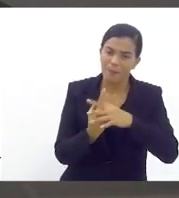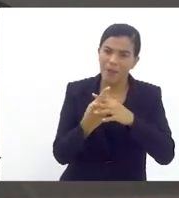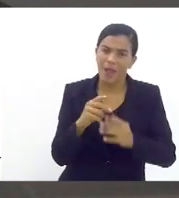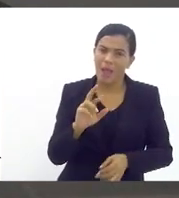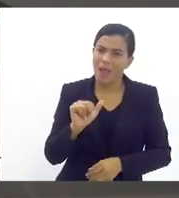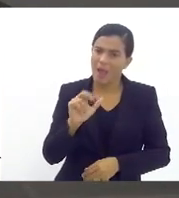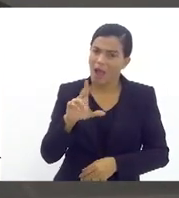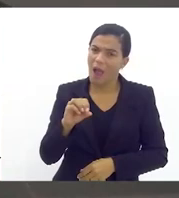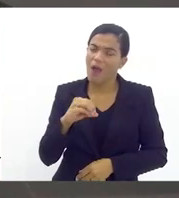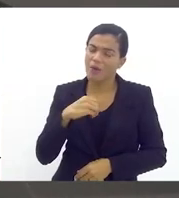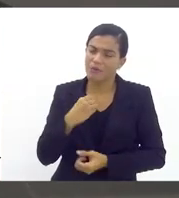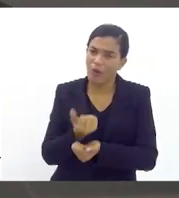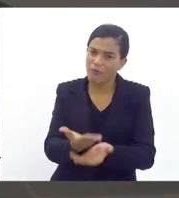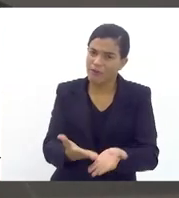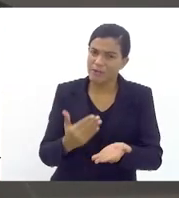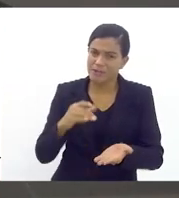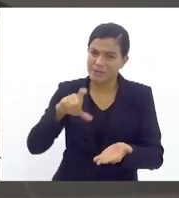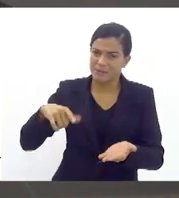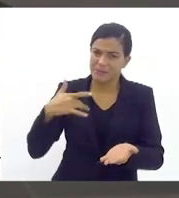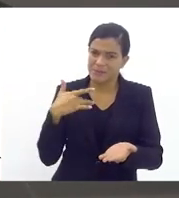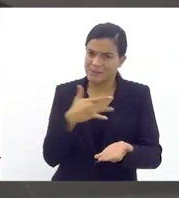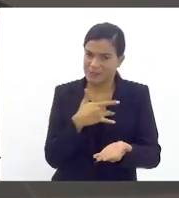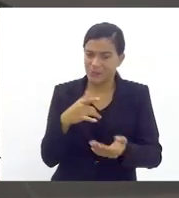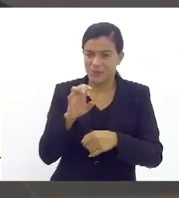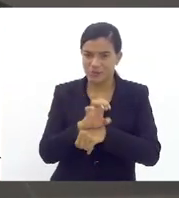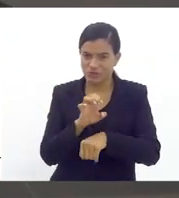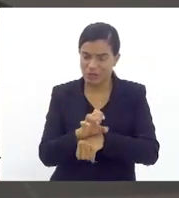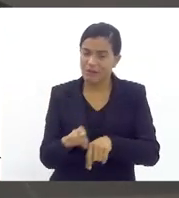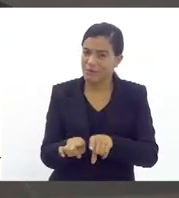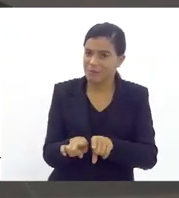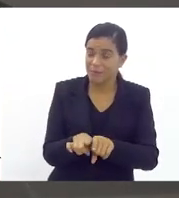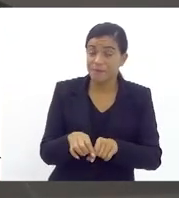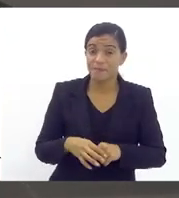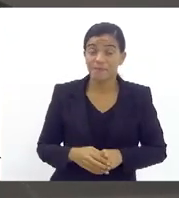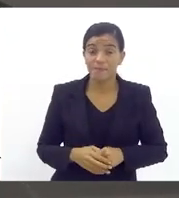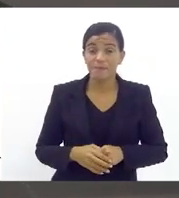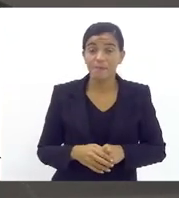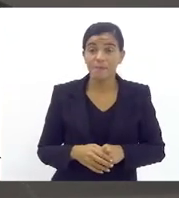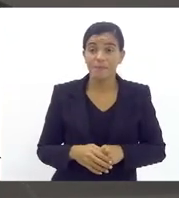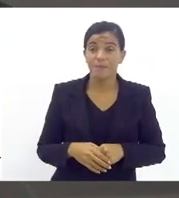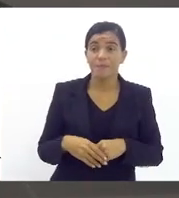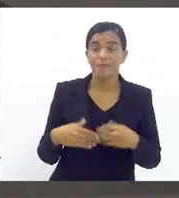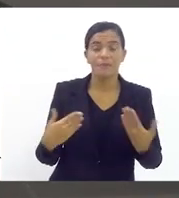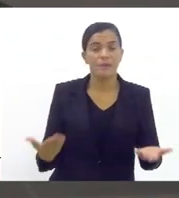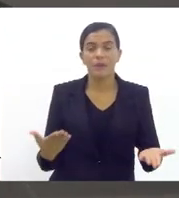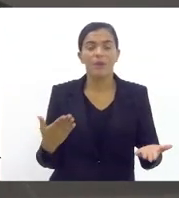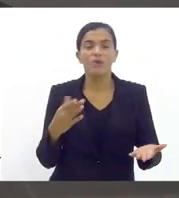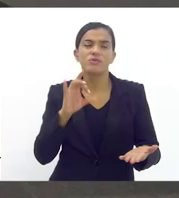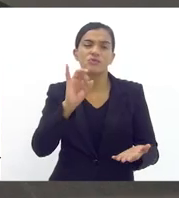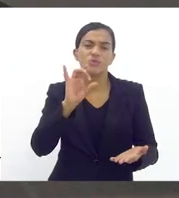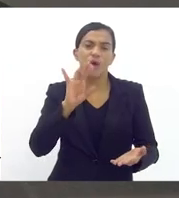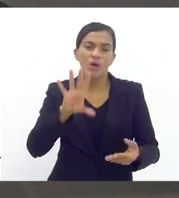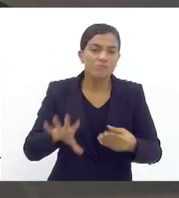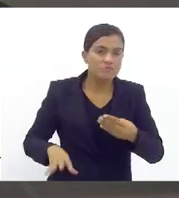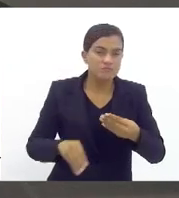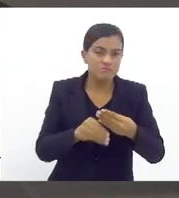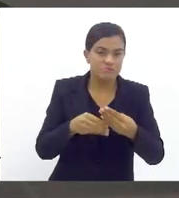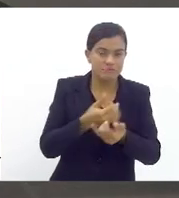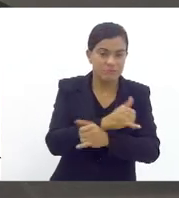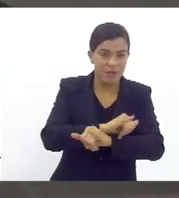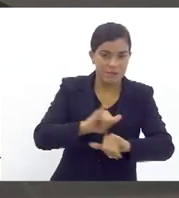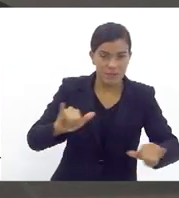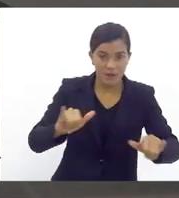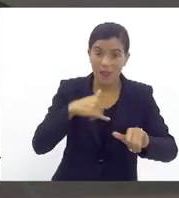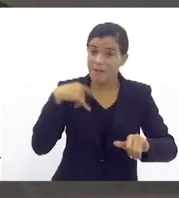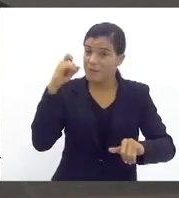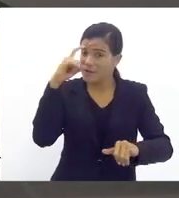rede no comércio na cidade do Rio, no Estado, enfim. Então, é só para colocar para vocês a dificuldade que